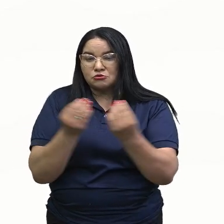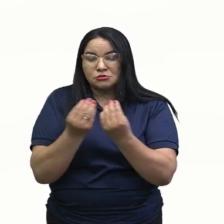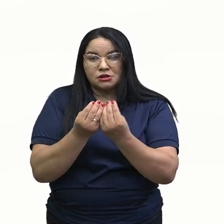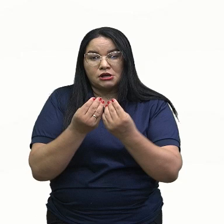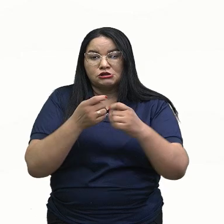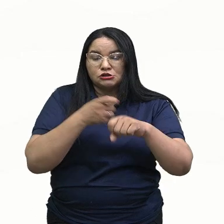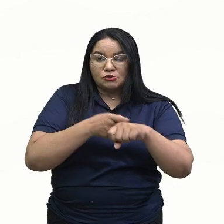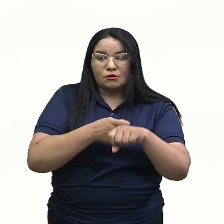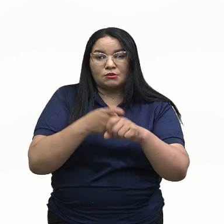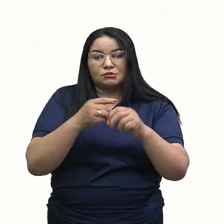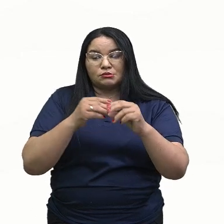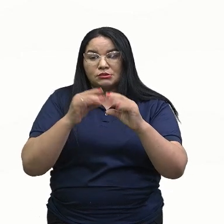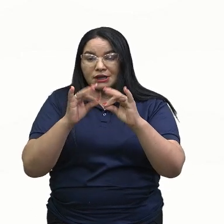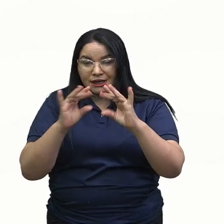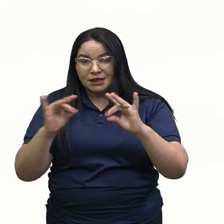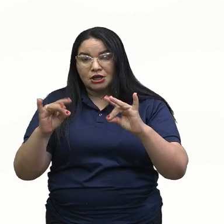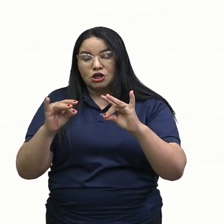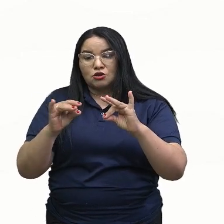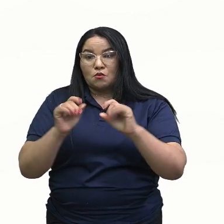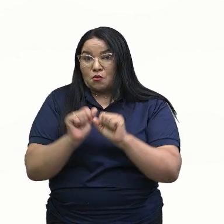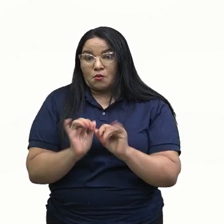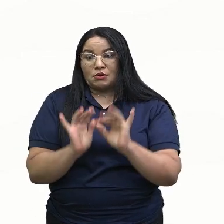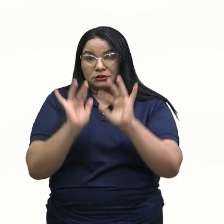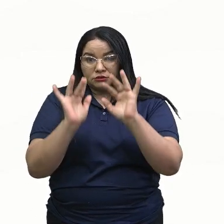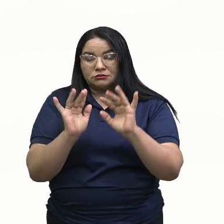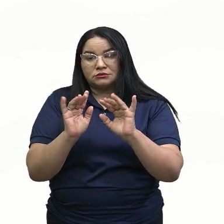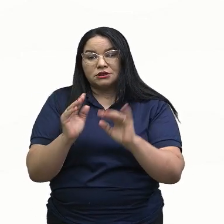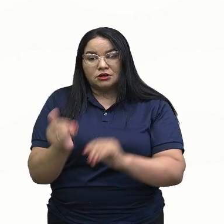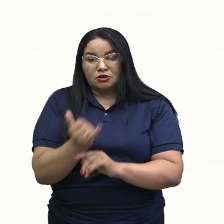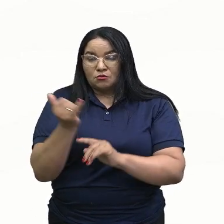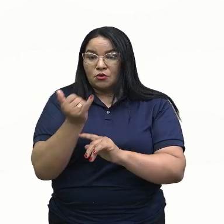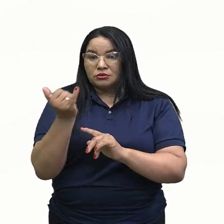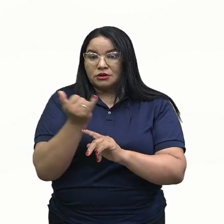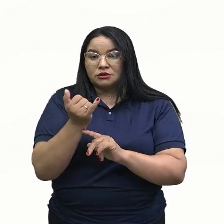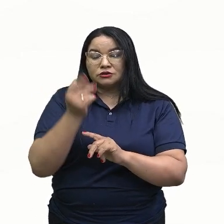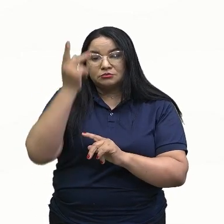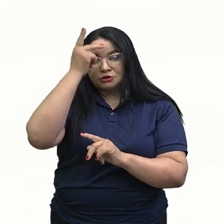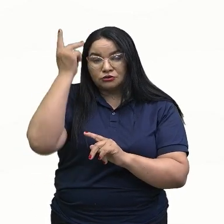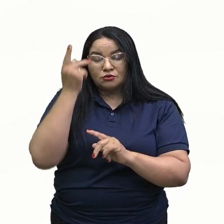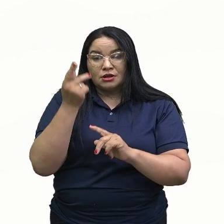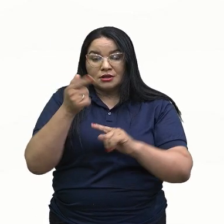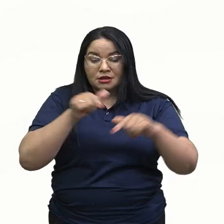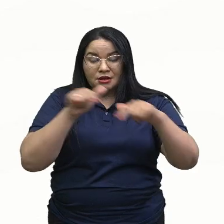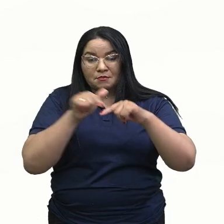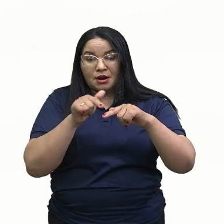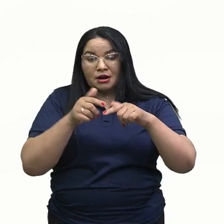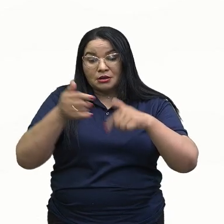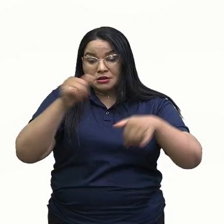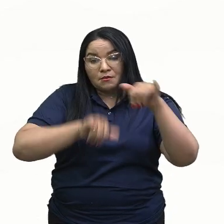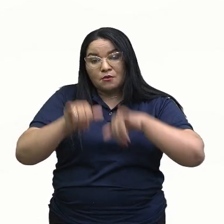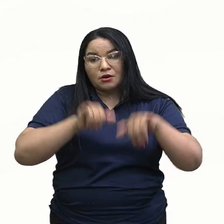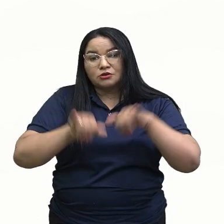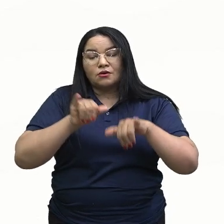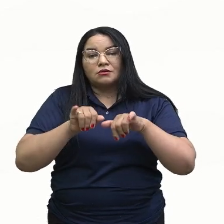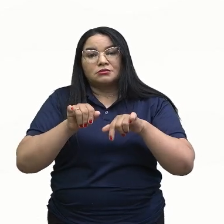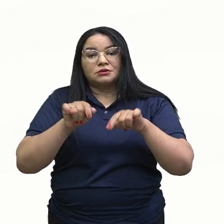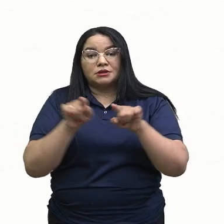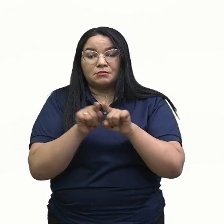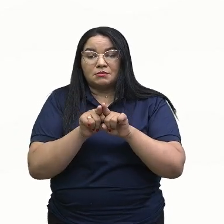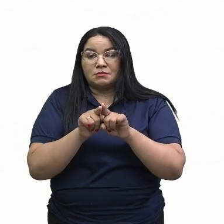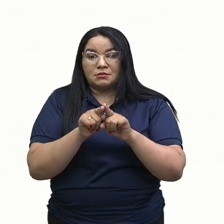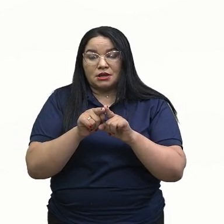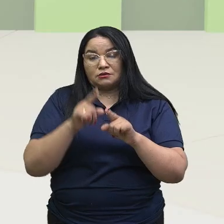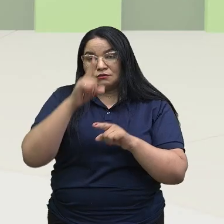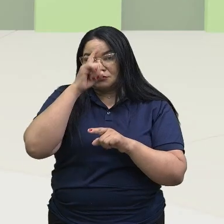líquido, gasoso, é muito importante no dia a dia de quem está no laboratório e também quem está aí em